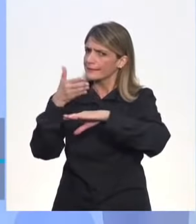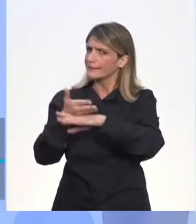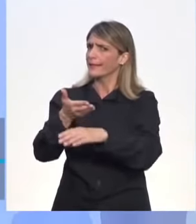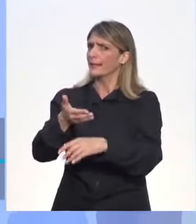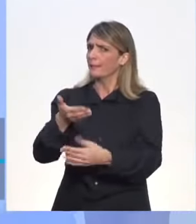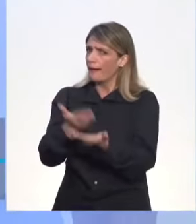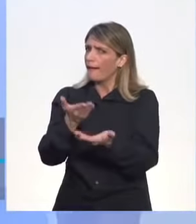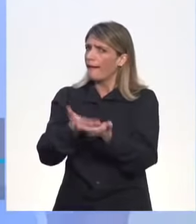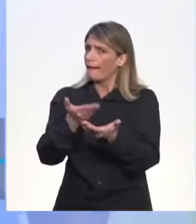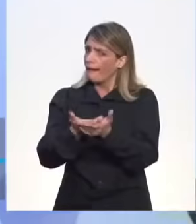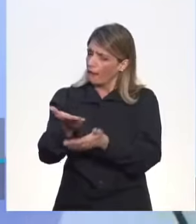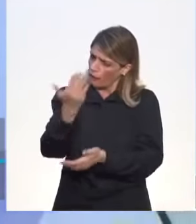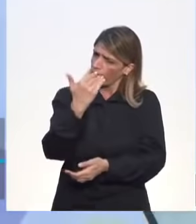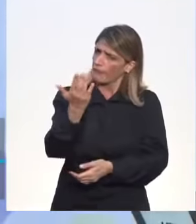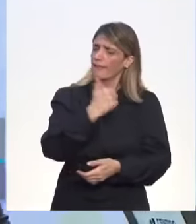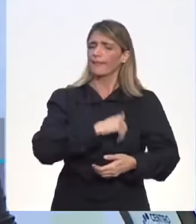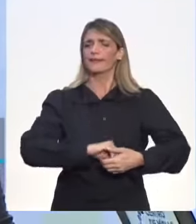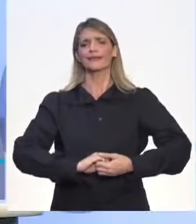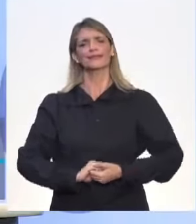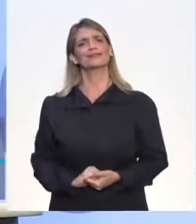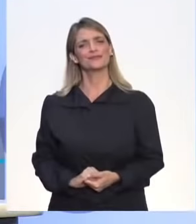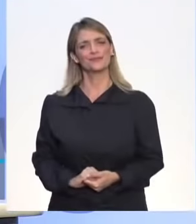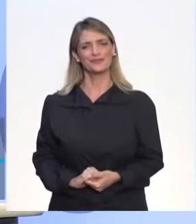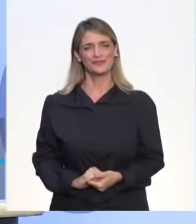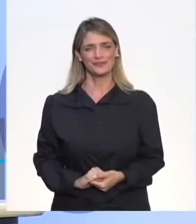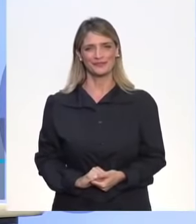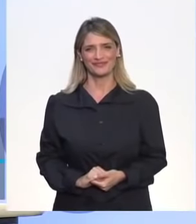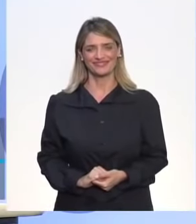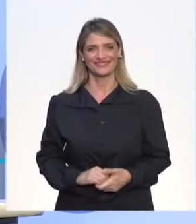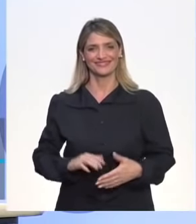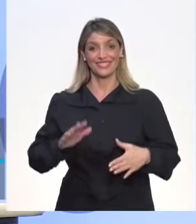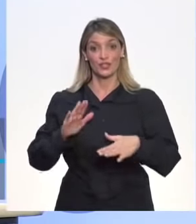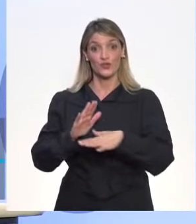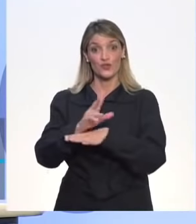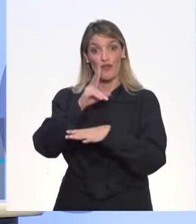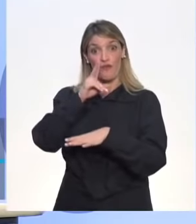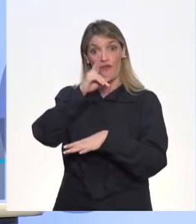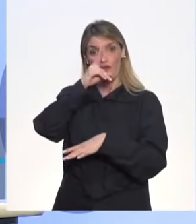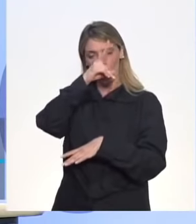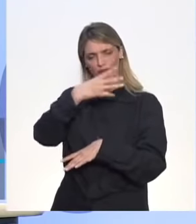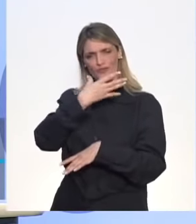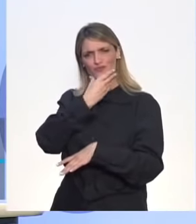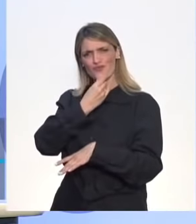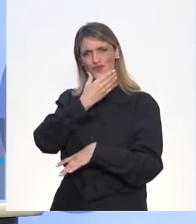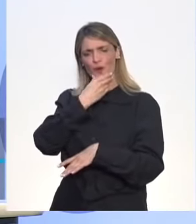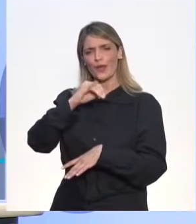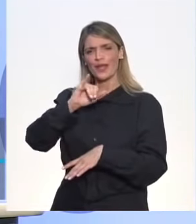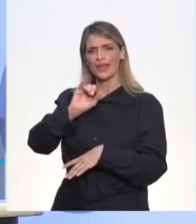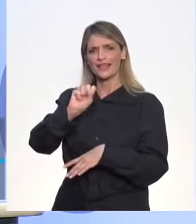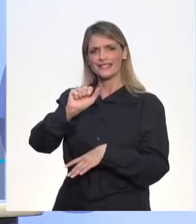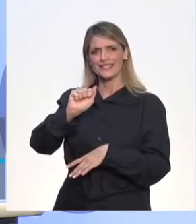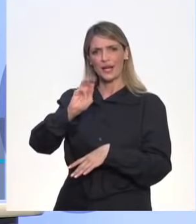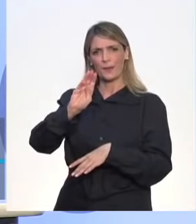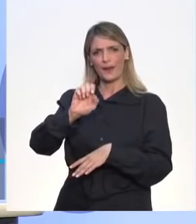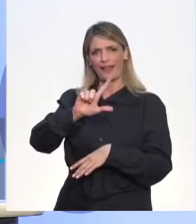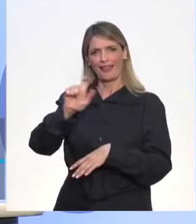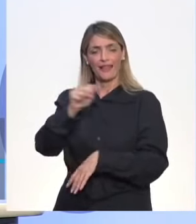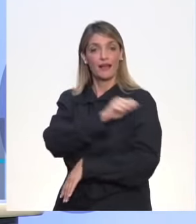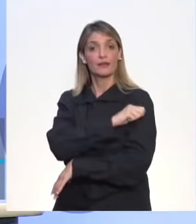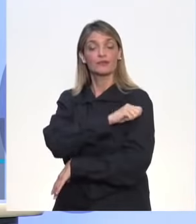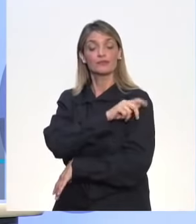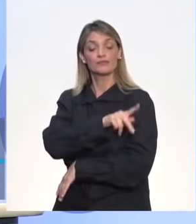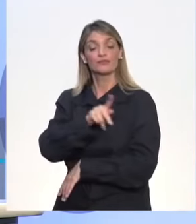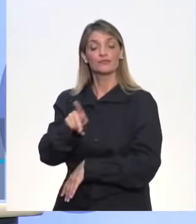alunado aí vamos participarem o que vem com a ajuda da força do homem foi a Isabelle que é aluna da